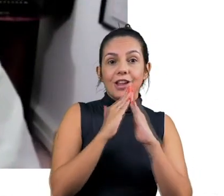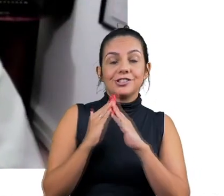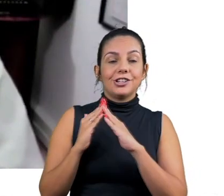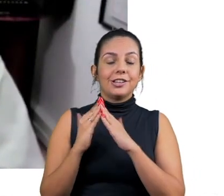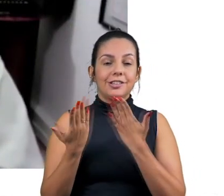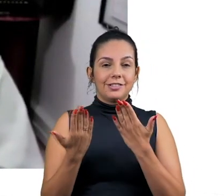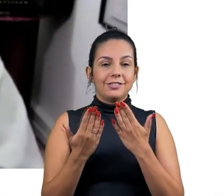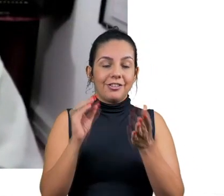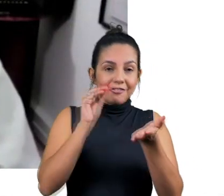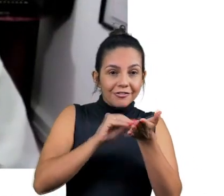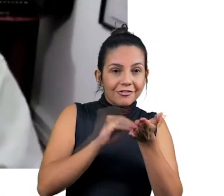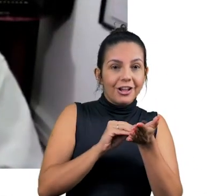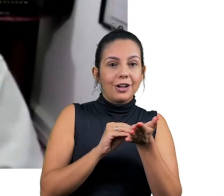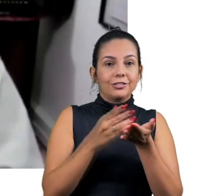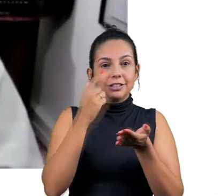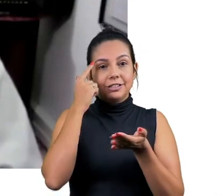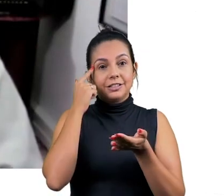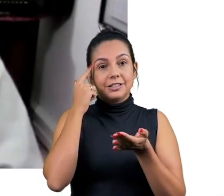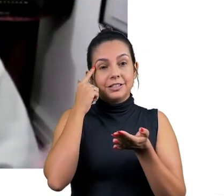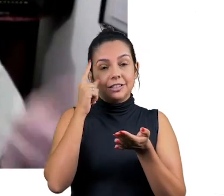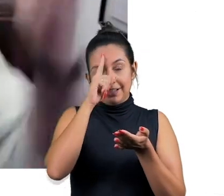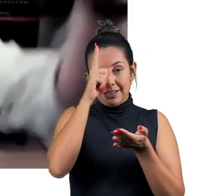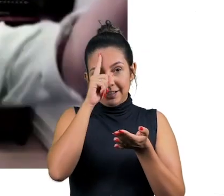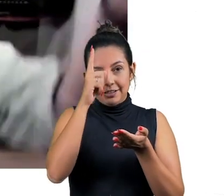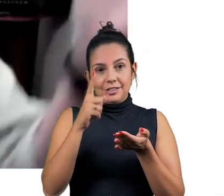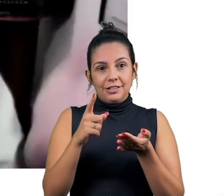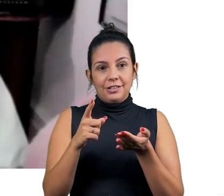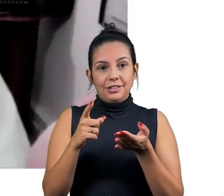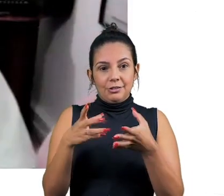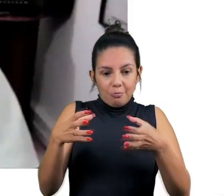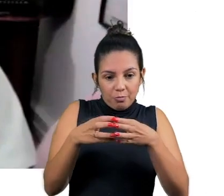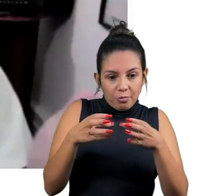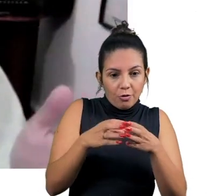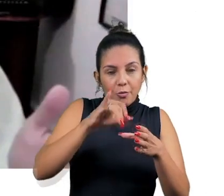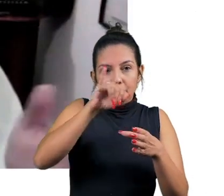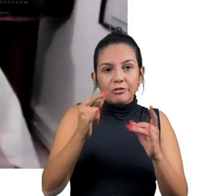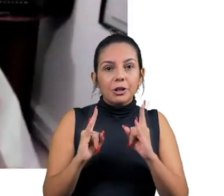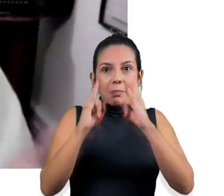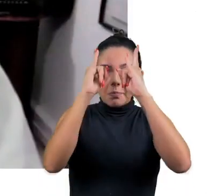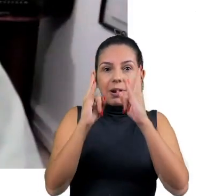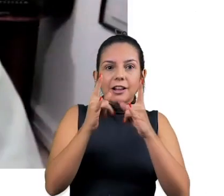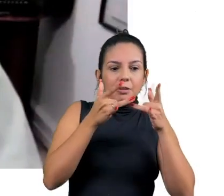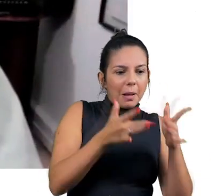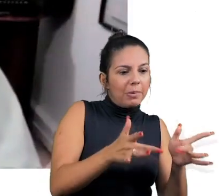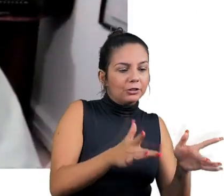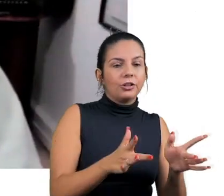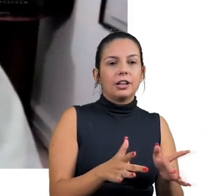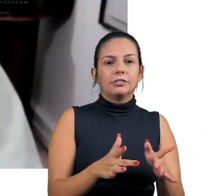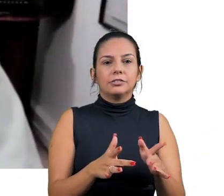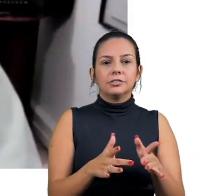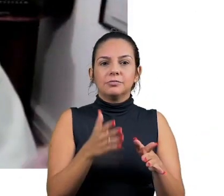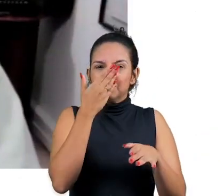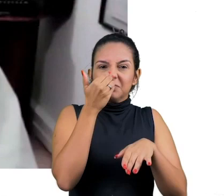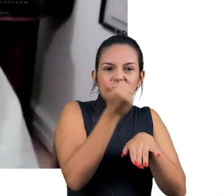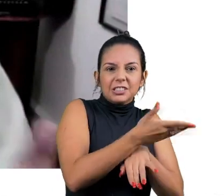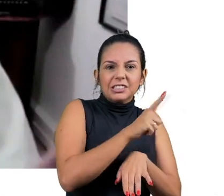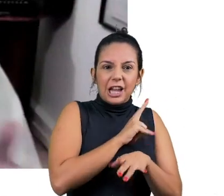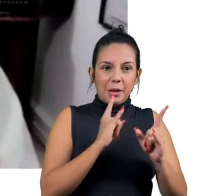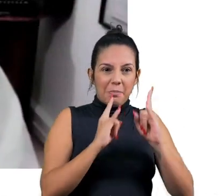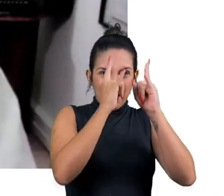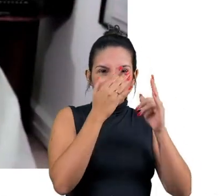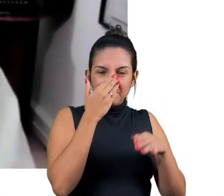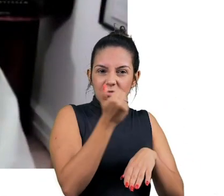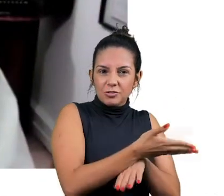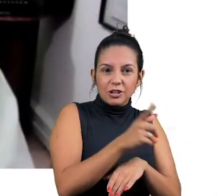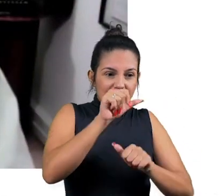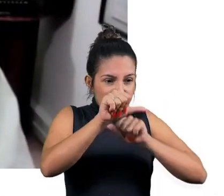moradia, da falta, né? Quer dizer, aquela ideia do Boulos lá, vamos aproveitar os prédios abandonados. Vai ter muito prédio abandonado. Por que você